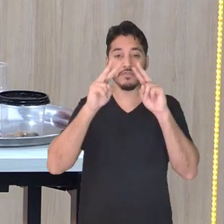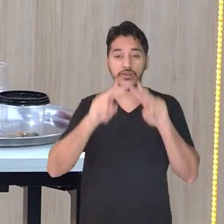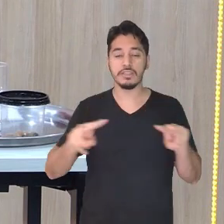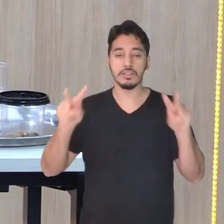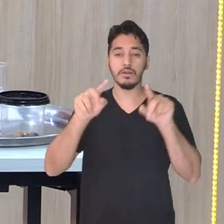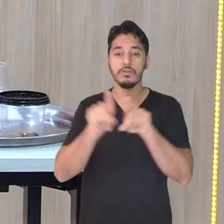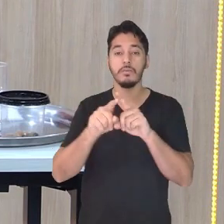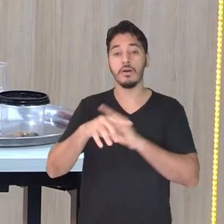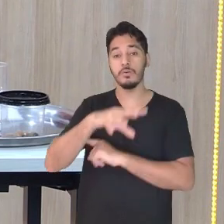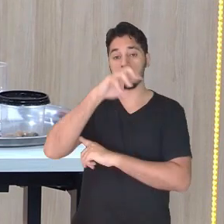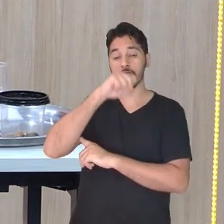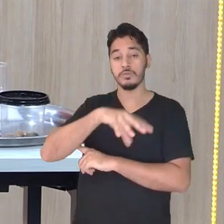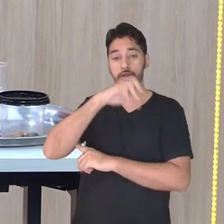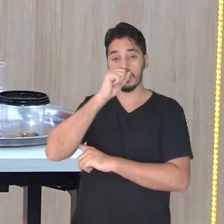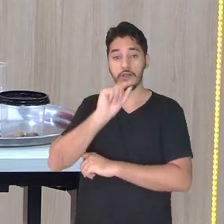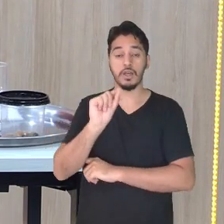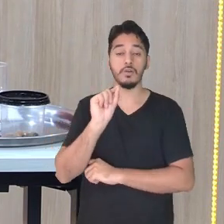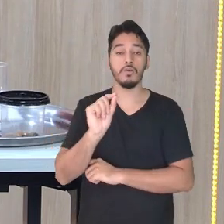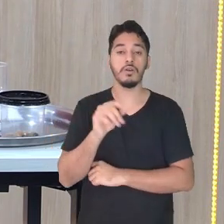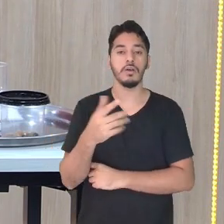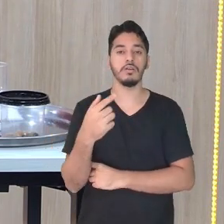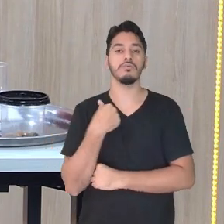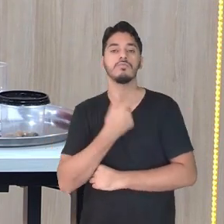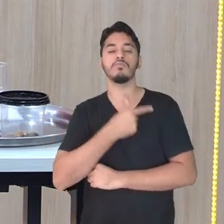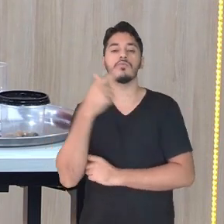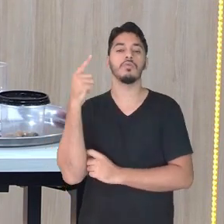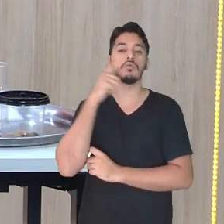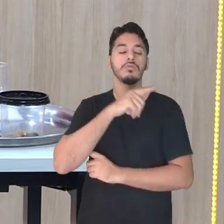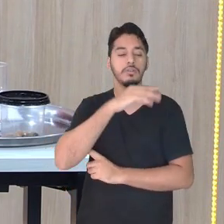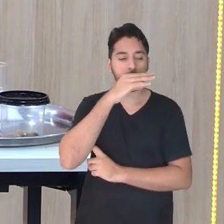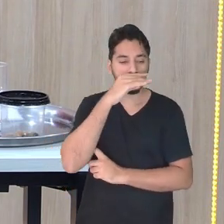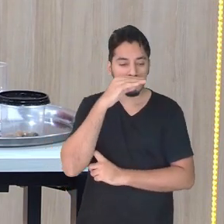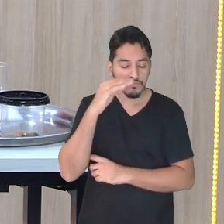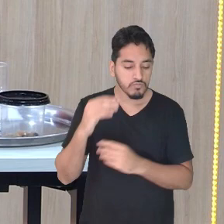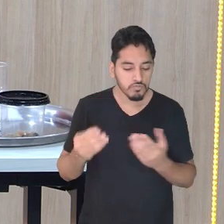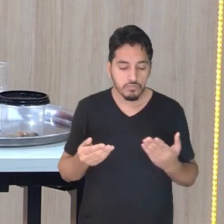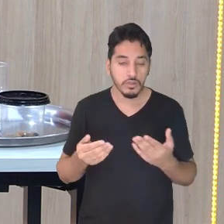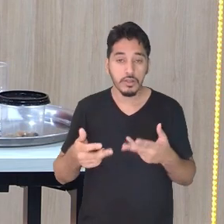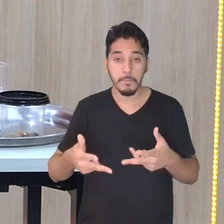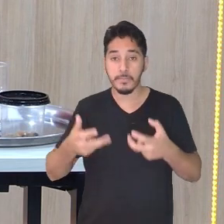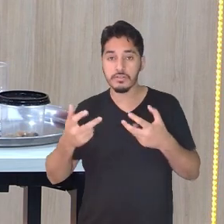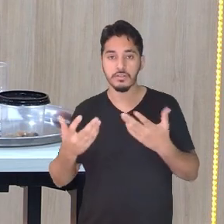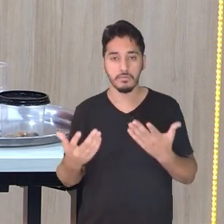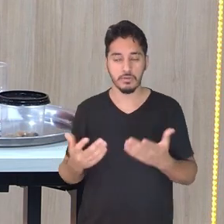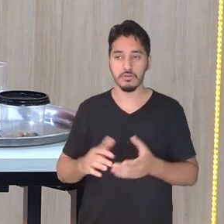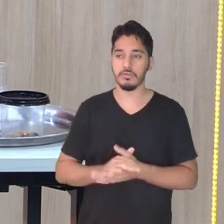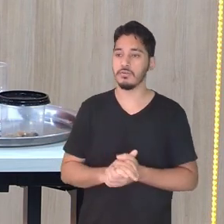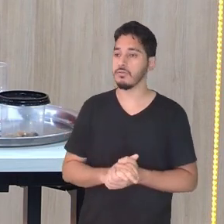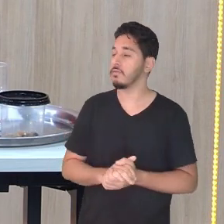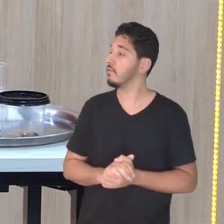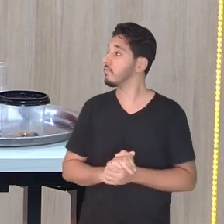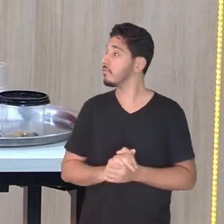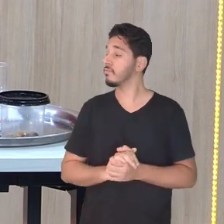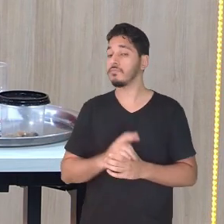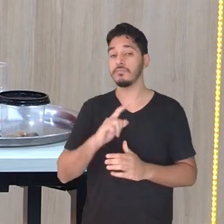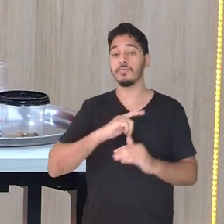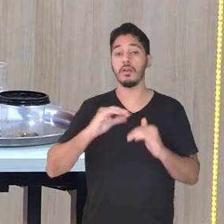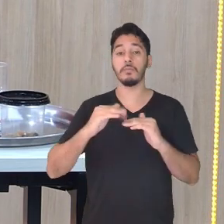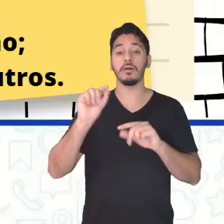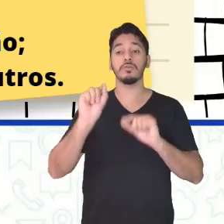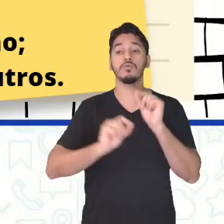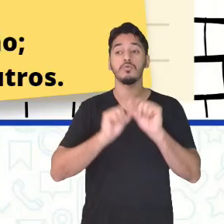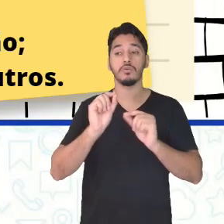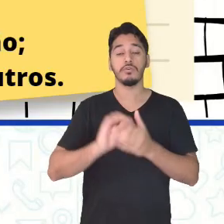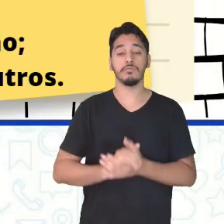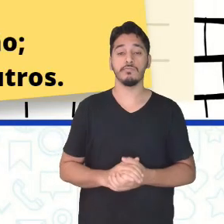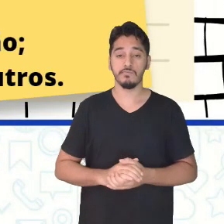questão do odor, aí a questão da gente conseguir cheirar e identificar a substância. O que é que temos mais em relação a